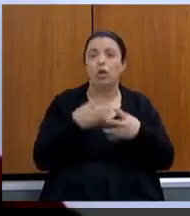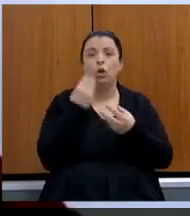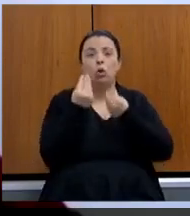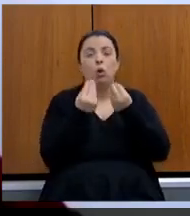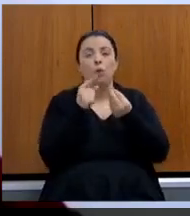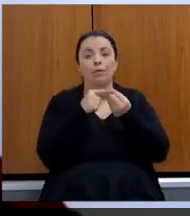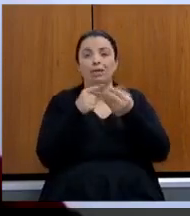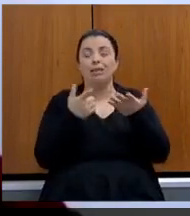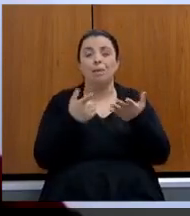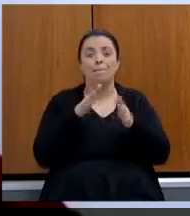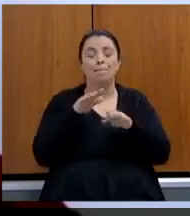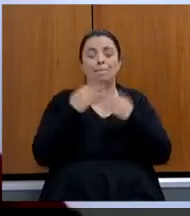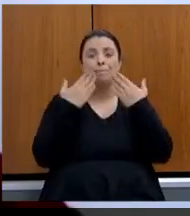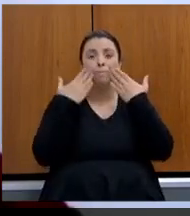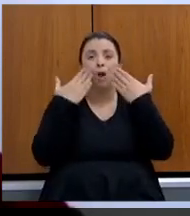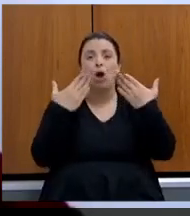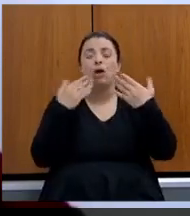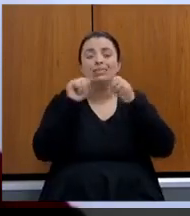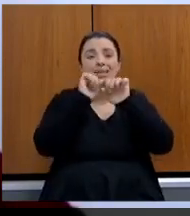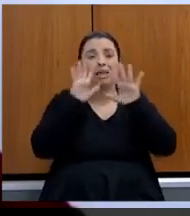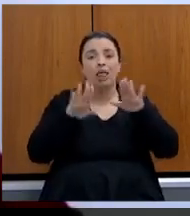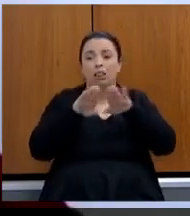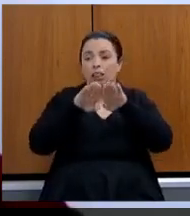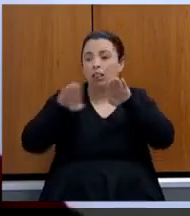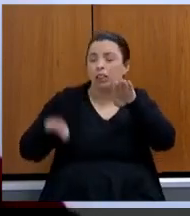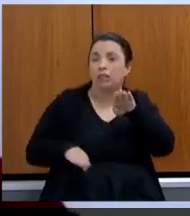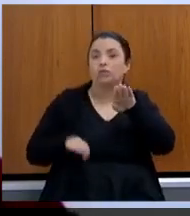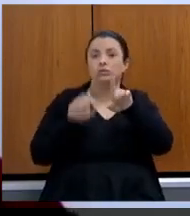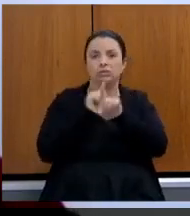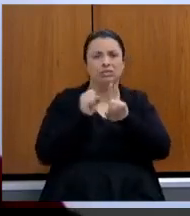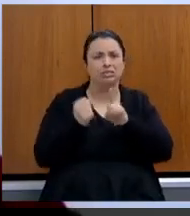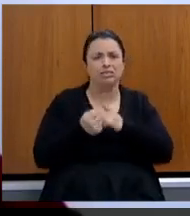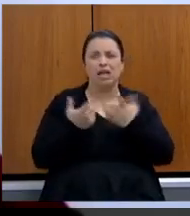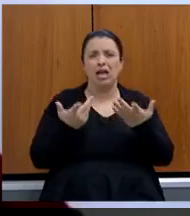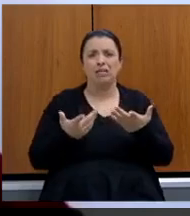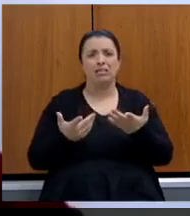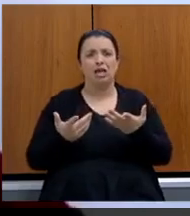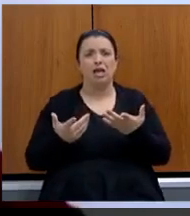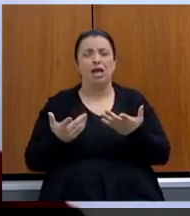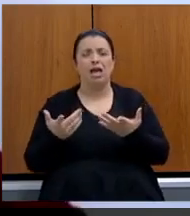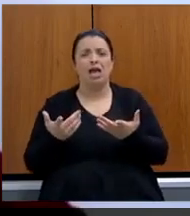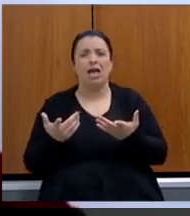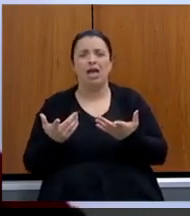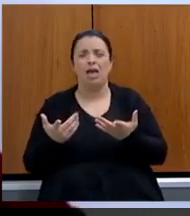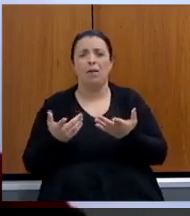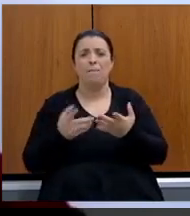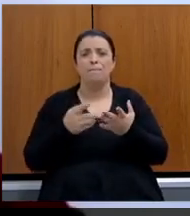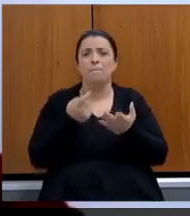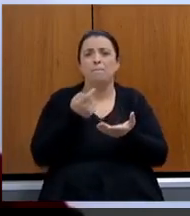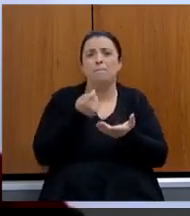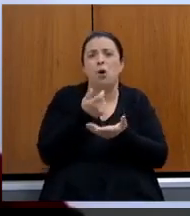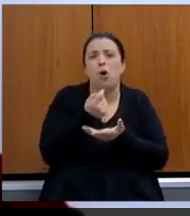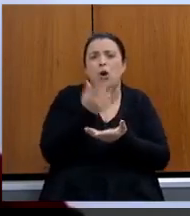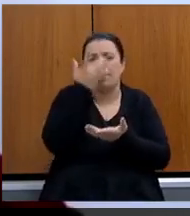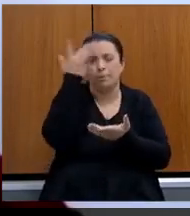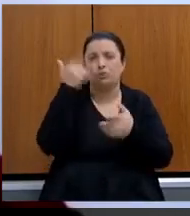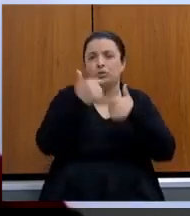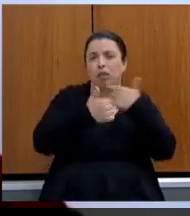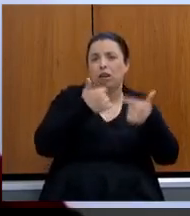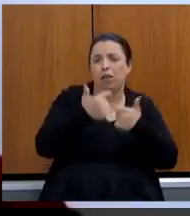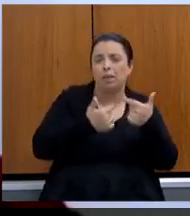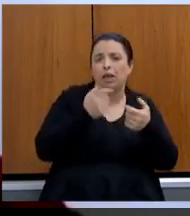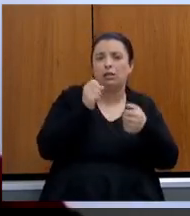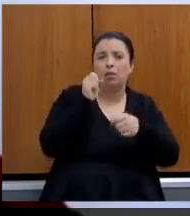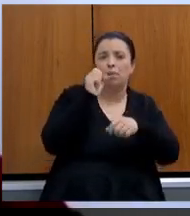as desigualdades sociais é trazem uma baixa da empregabilidade no posição maior das nossas